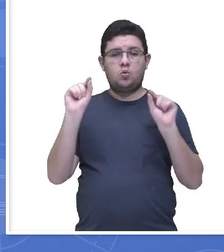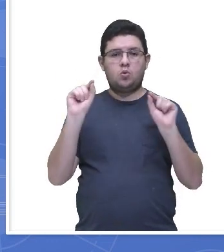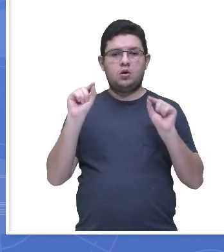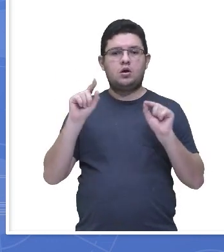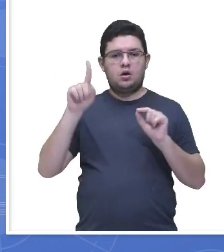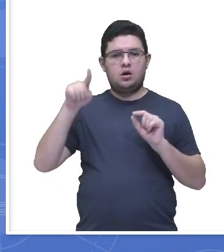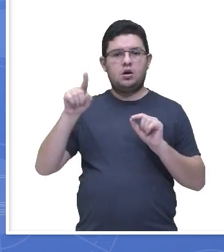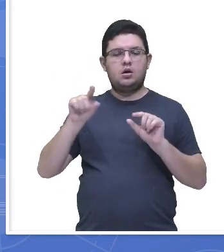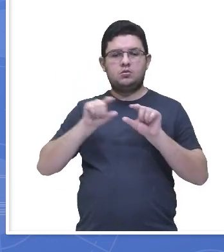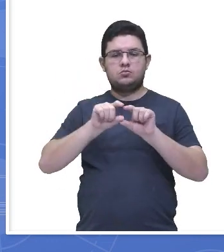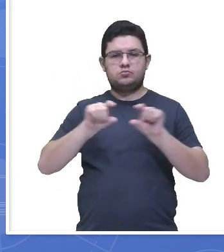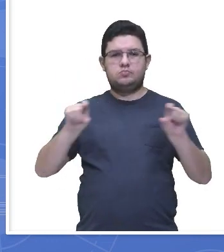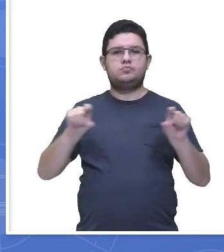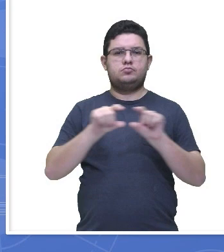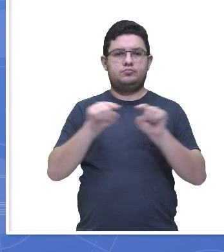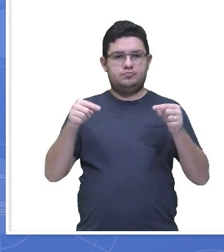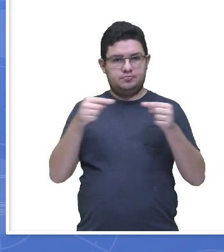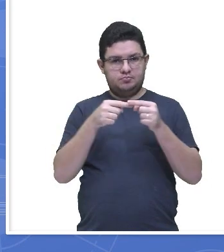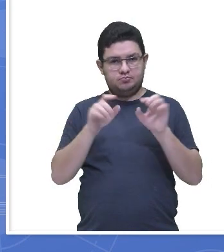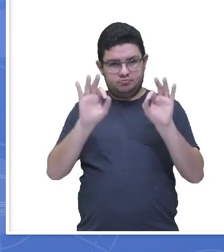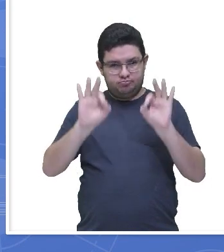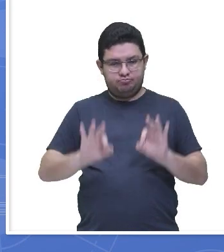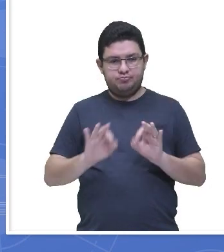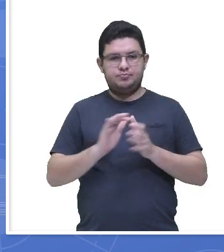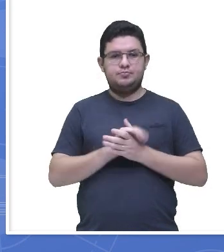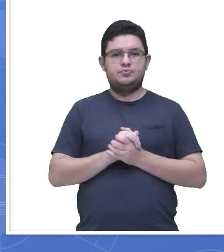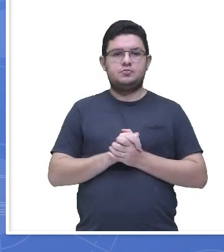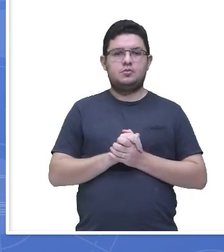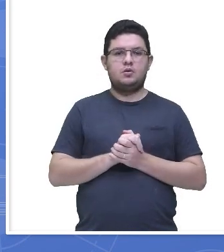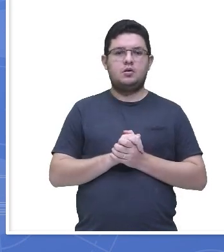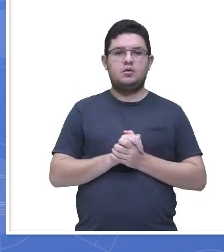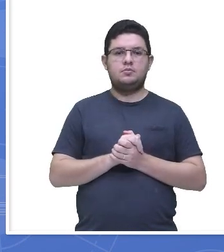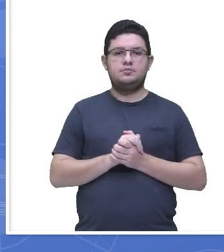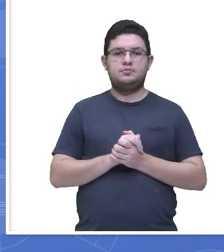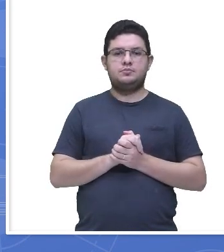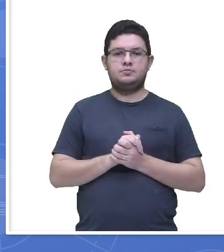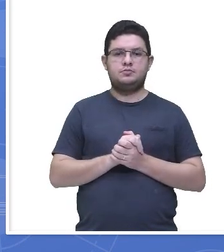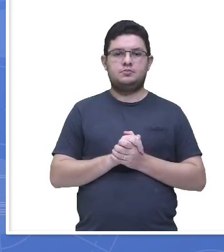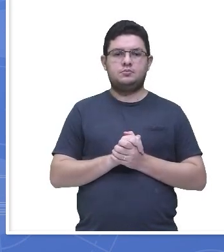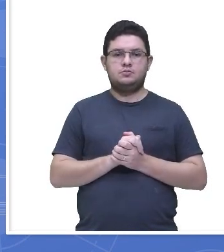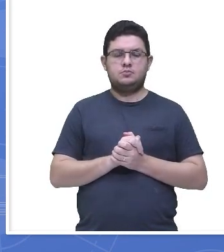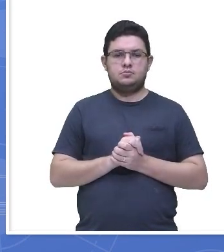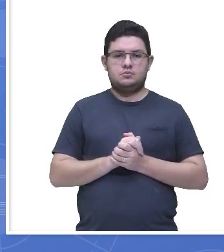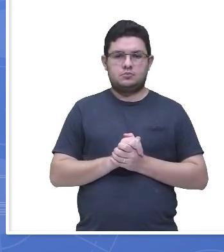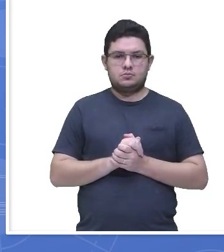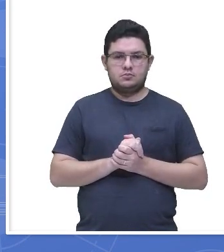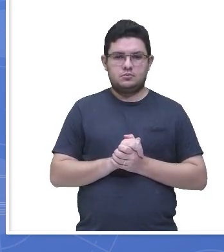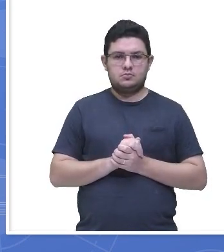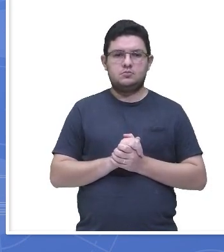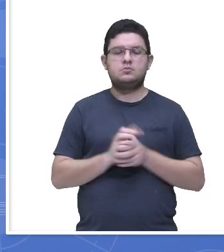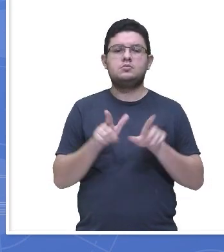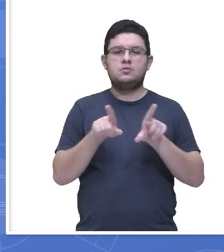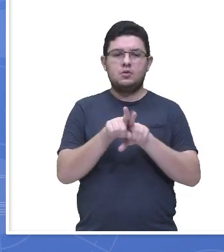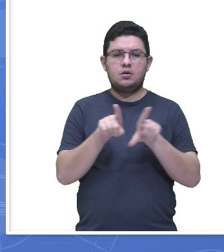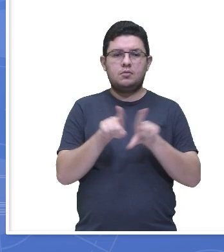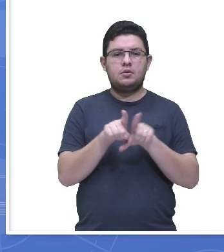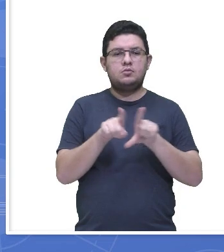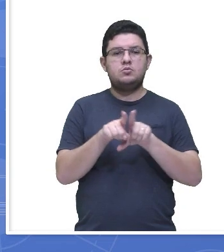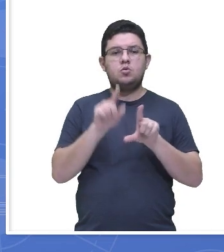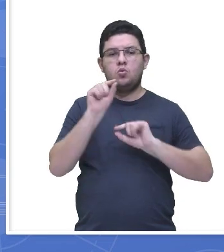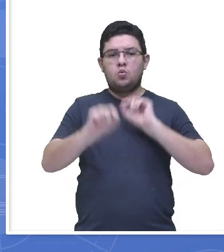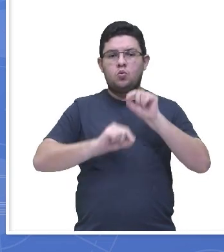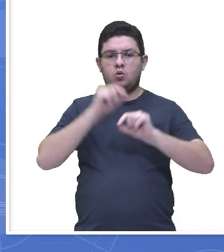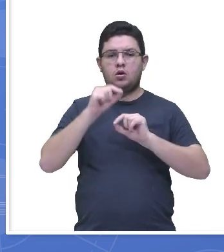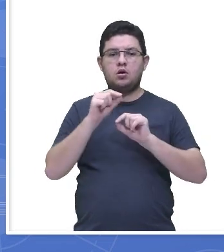posição. Função horária e os gráficos. Veja, a principal característica